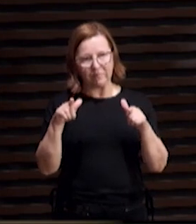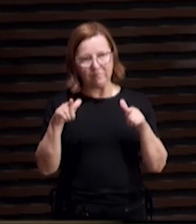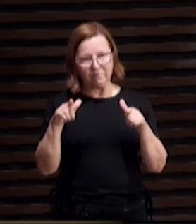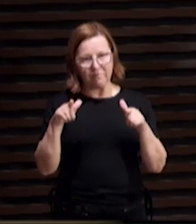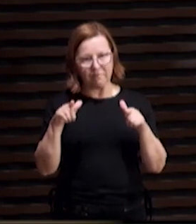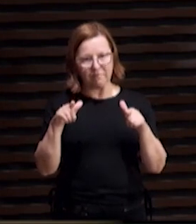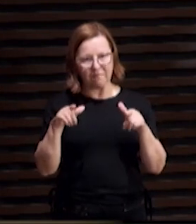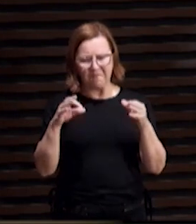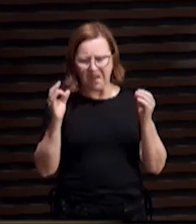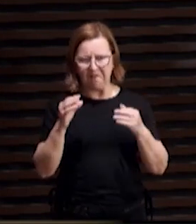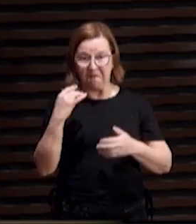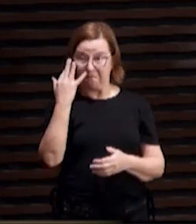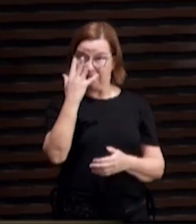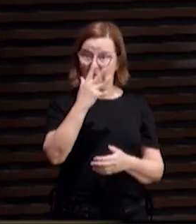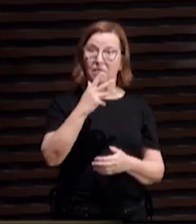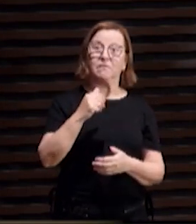rebuscada, bonita.